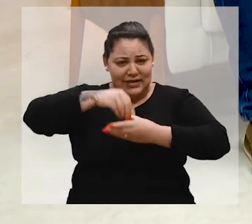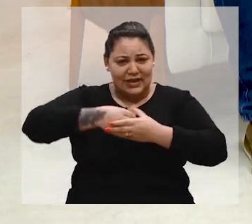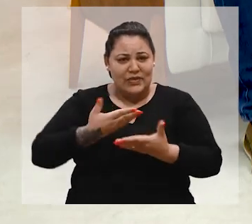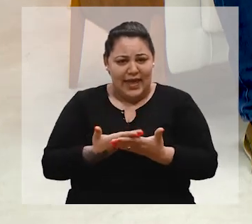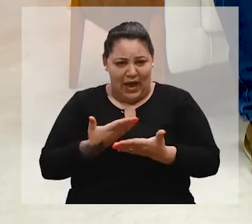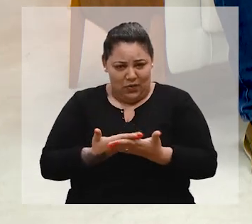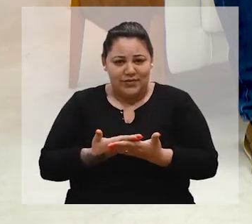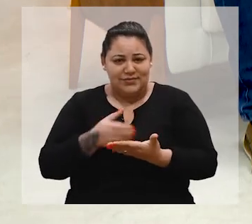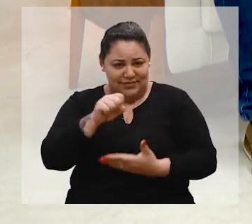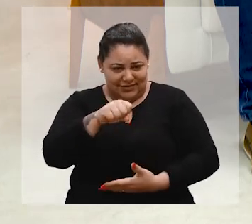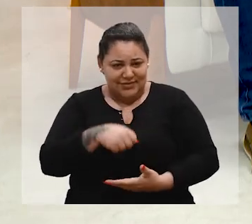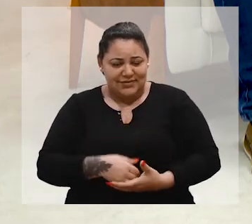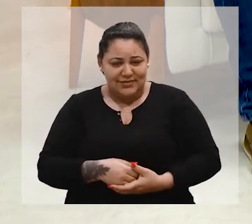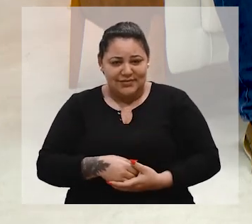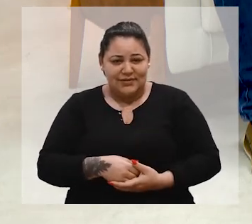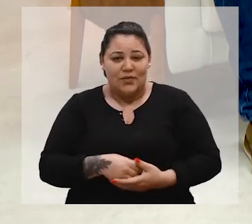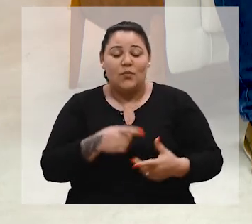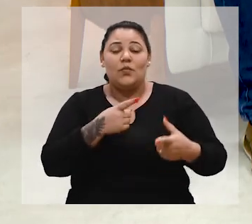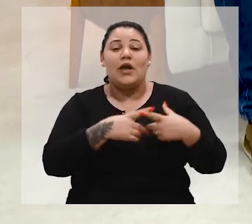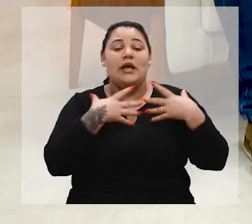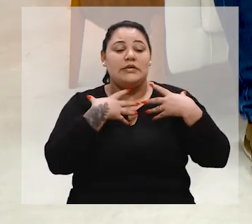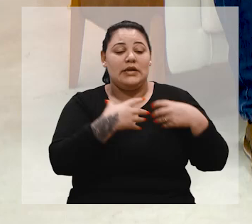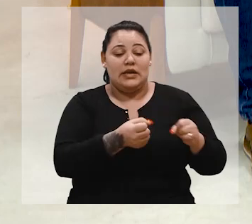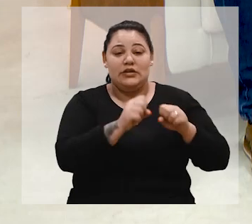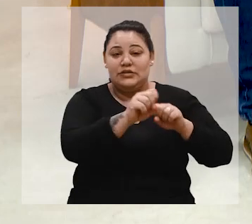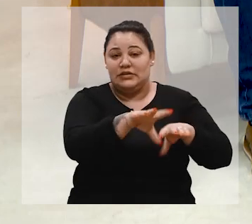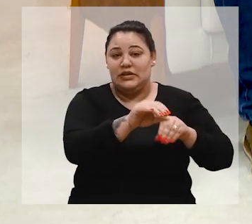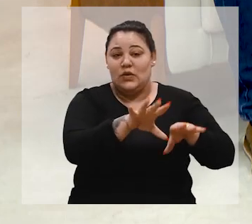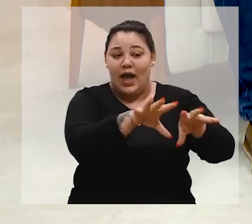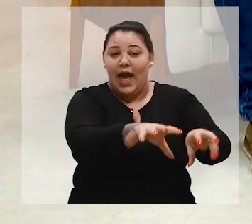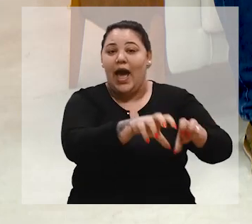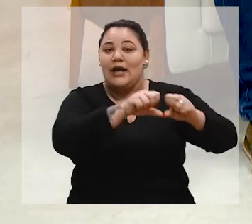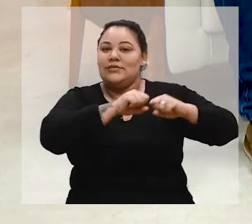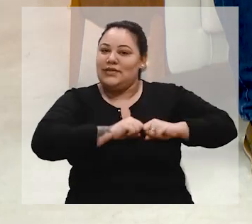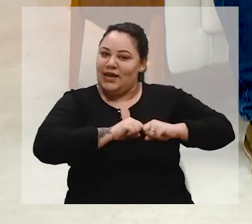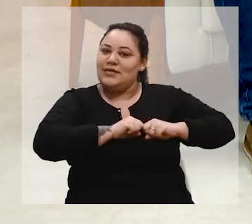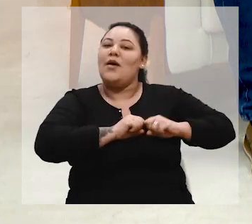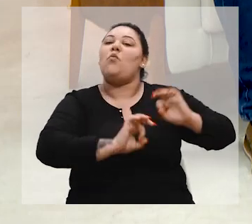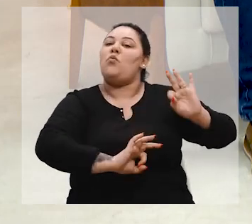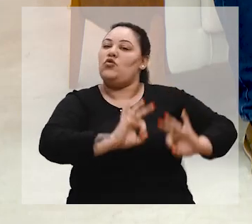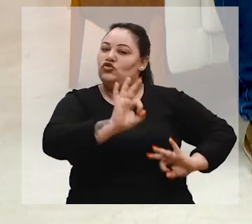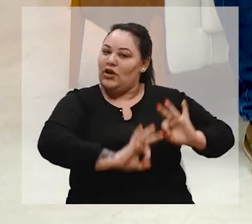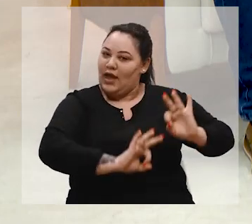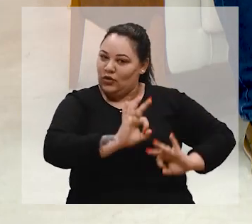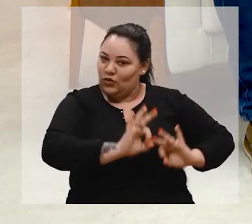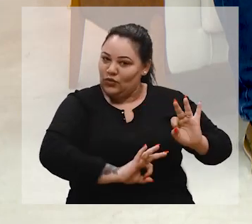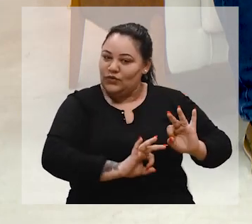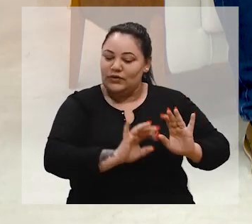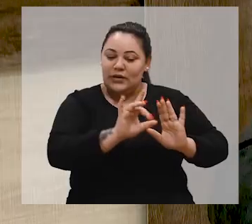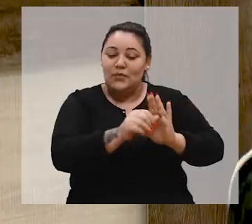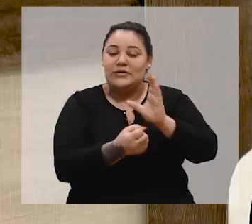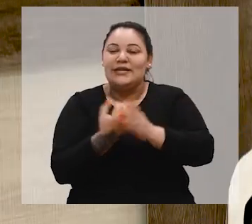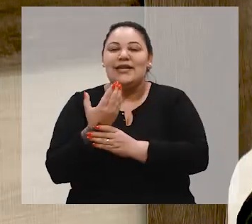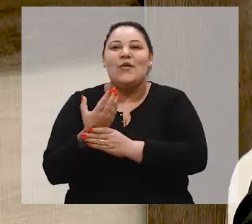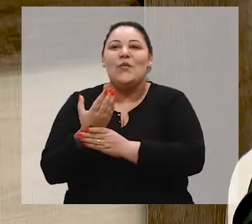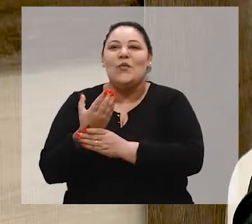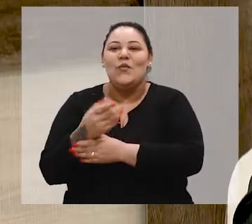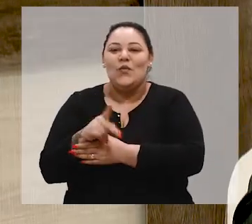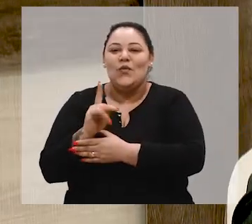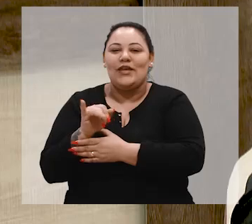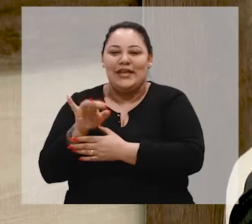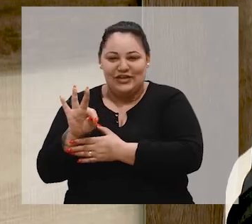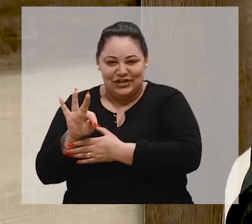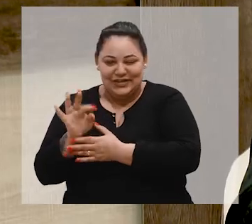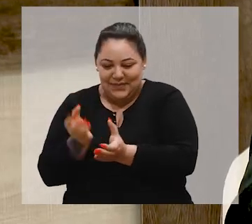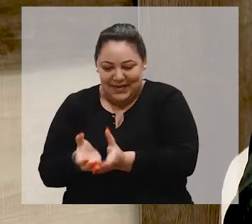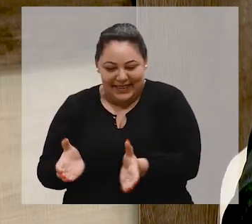ou vamos dizer, na medida em que uma Secretaria de Educação adota o projeto, vou usar o termo kit, que nós temos